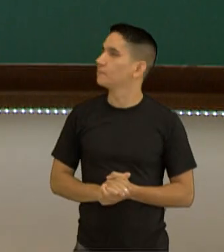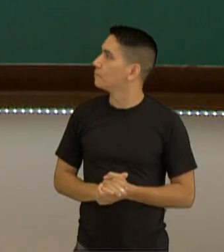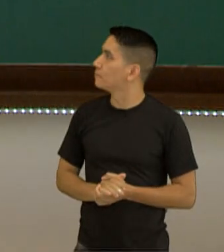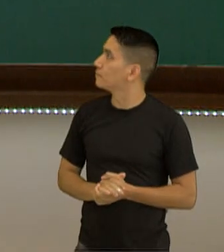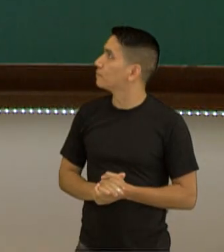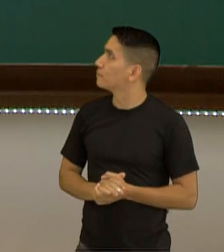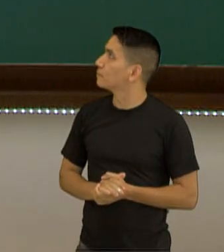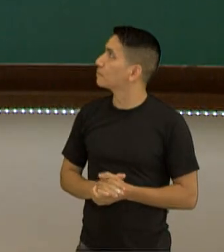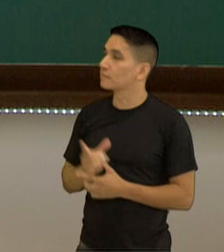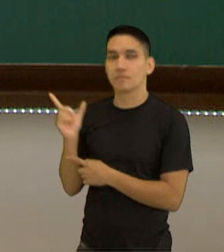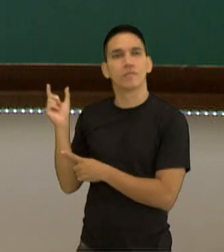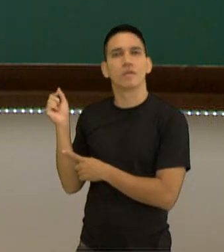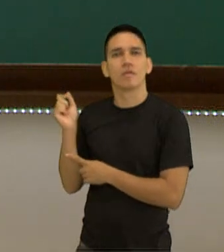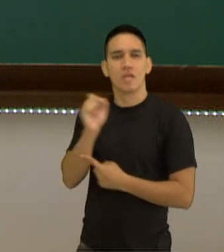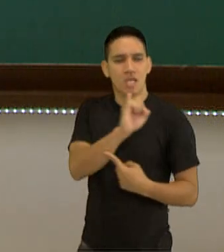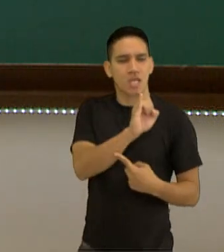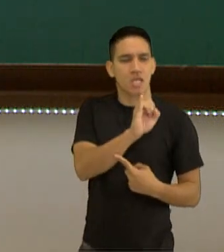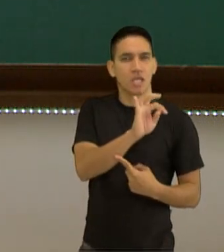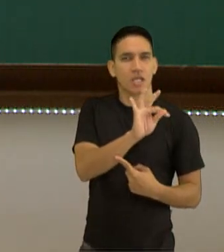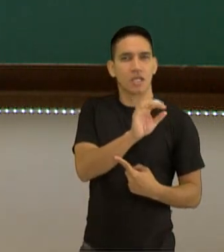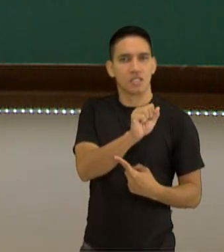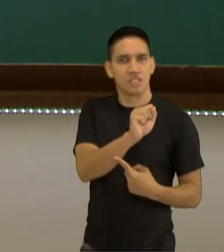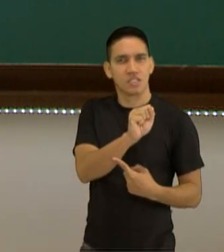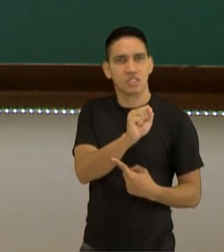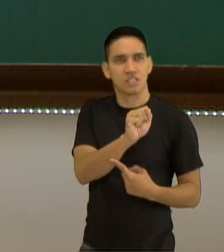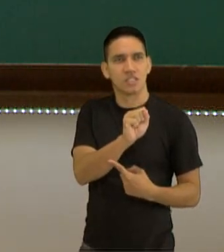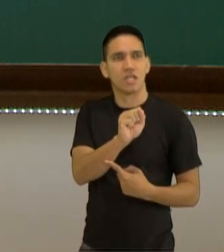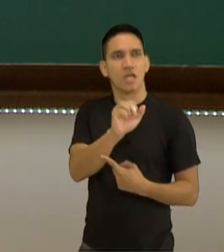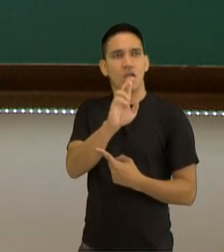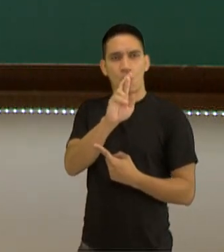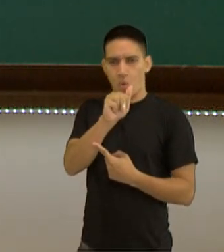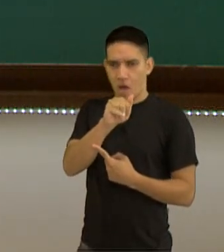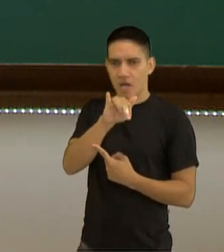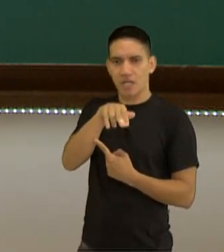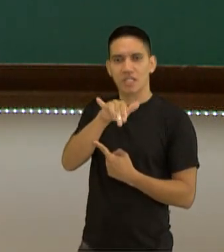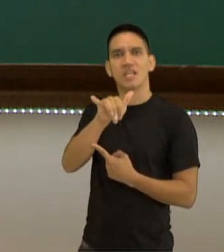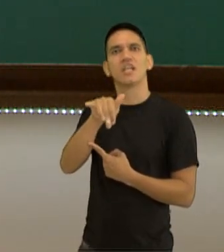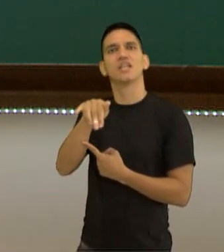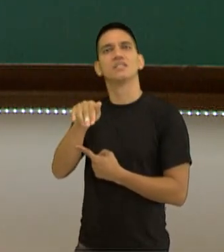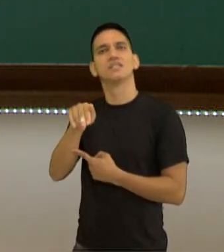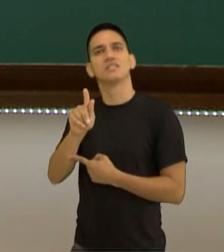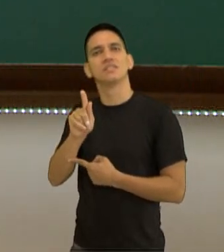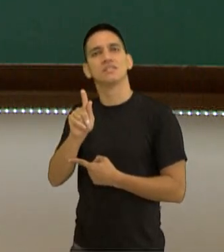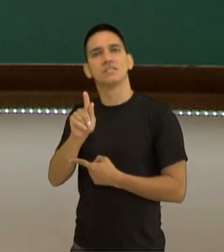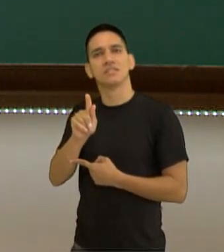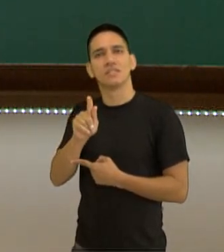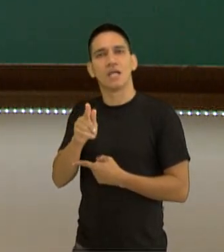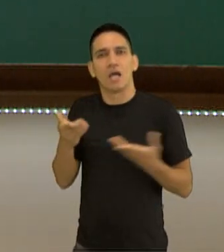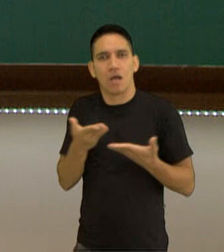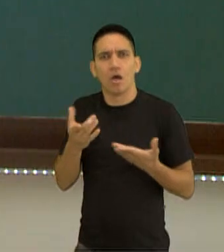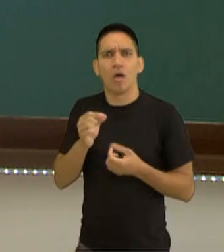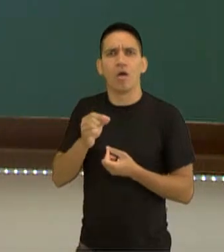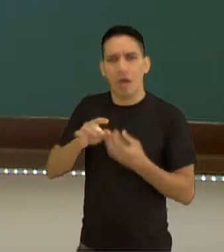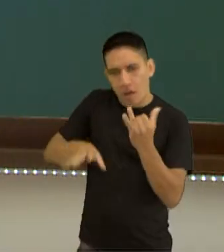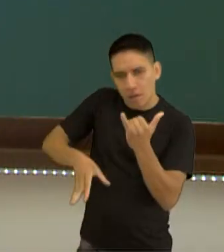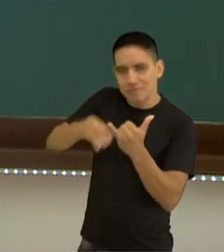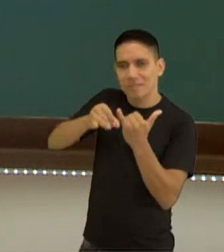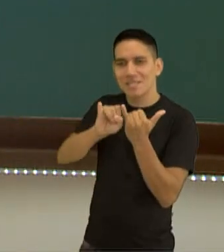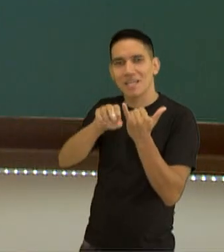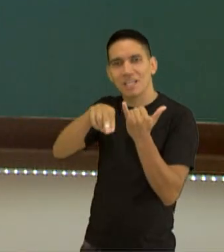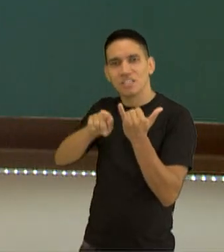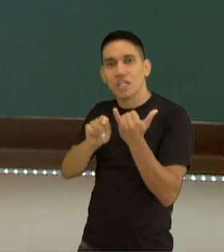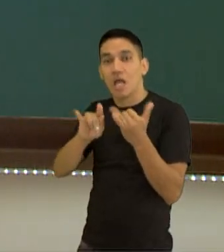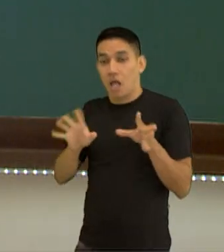now. It is raining now. Temos aqui o sujeito, o verbo to be e o verbo principal com ing. Mas na sua